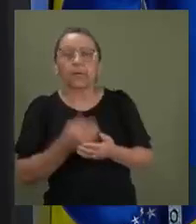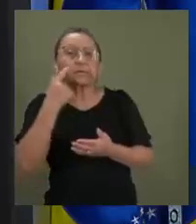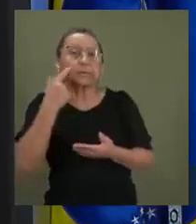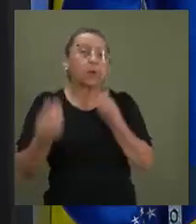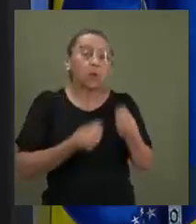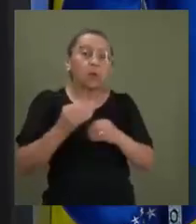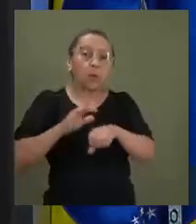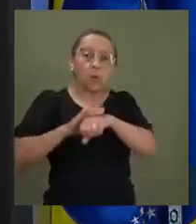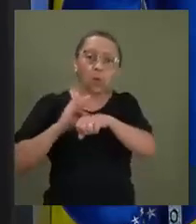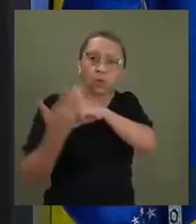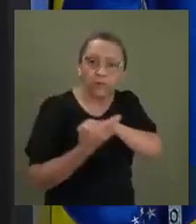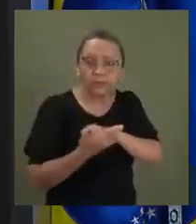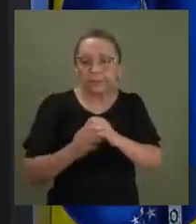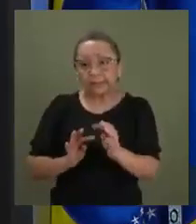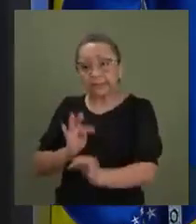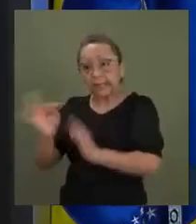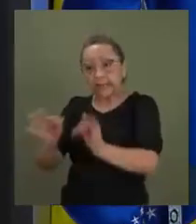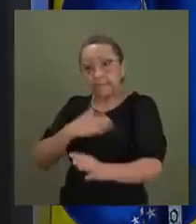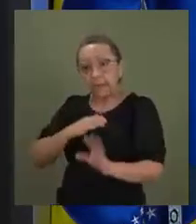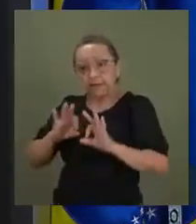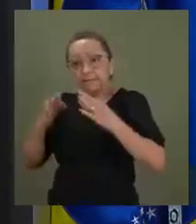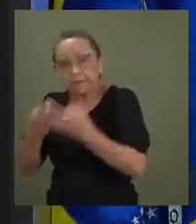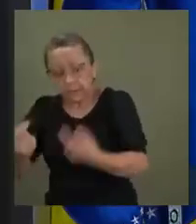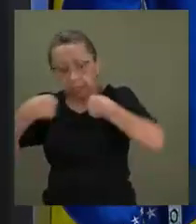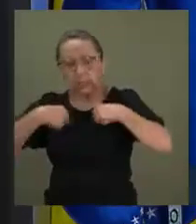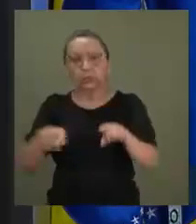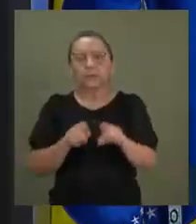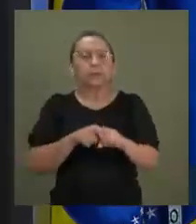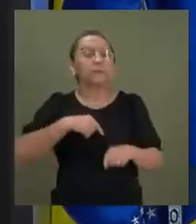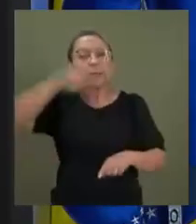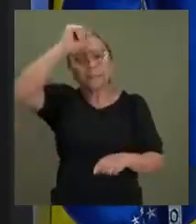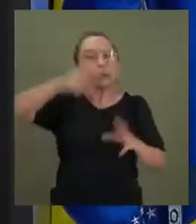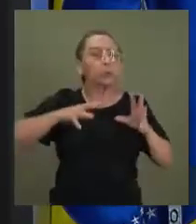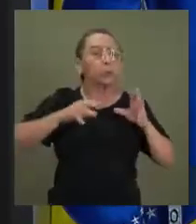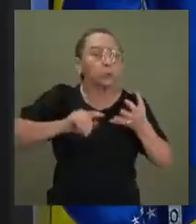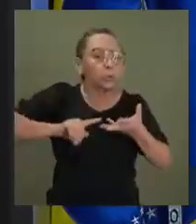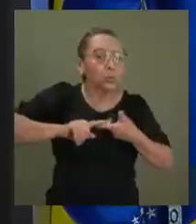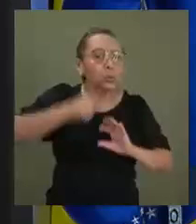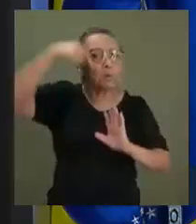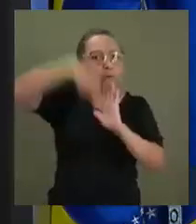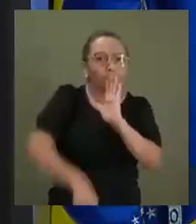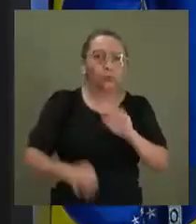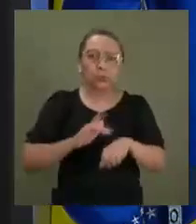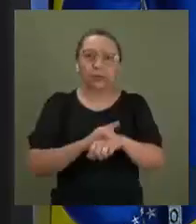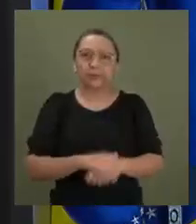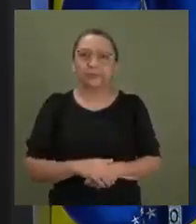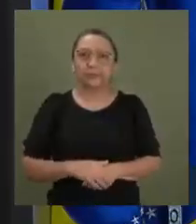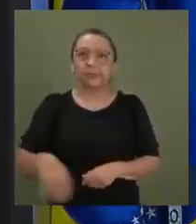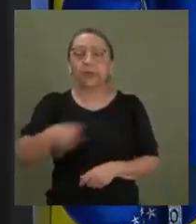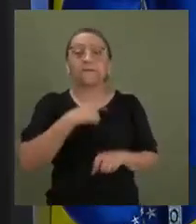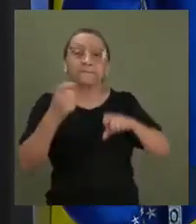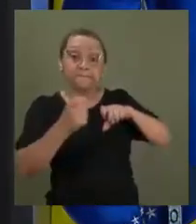mim próprio. Eu tive que aprender a fisiopatologia da doença, isso que é um médico que tem que ser feito. O médico